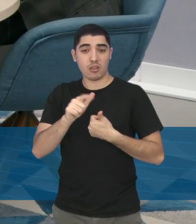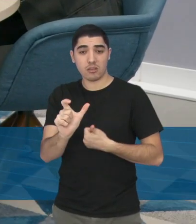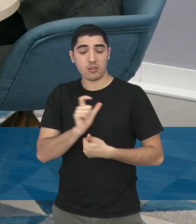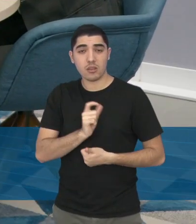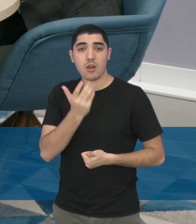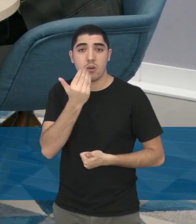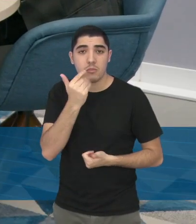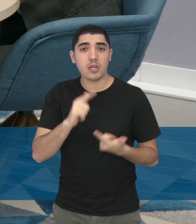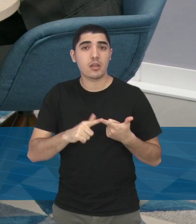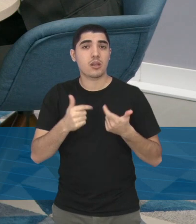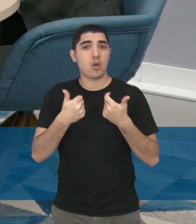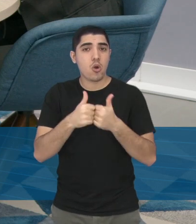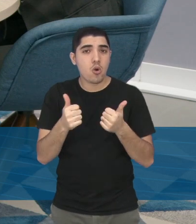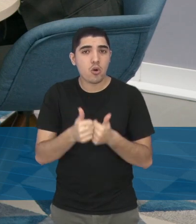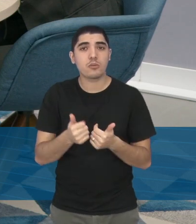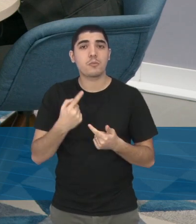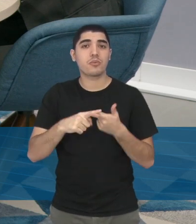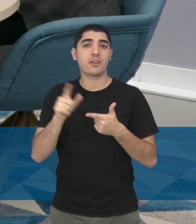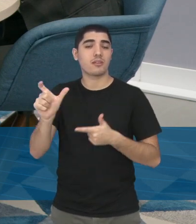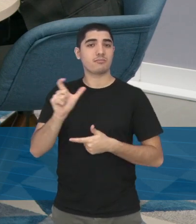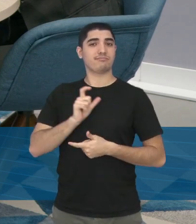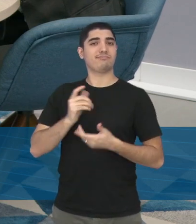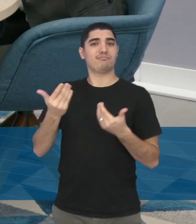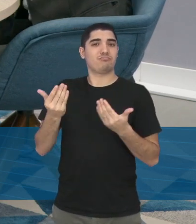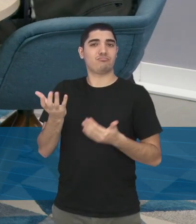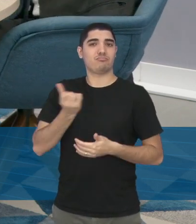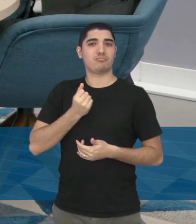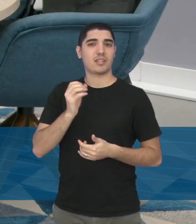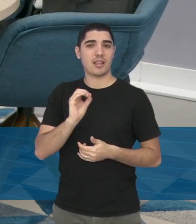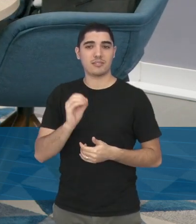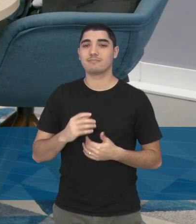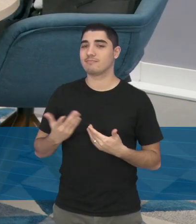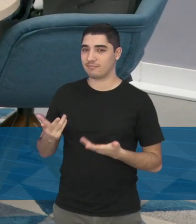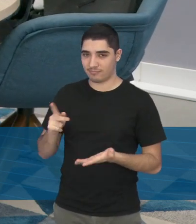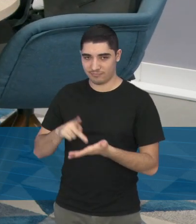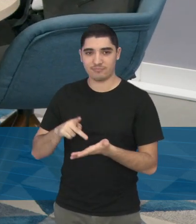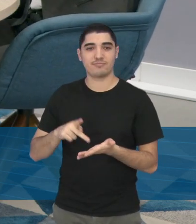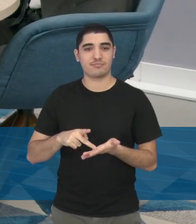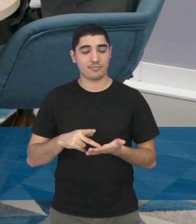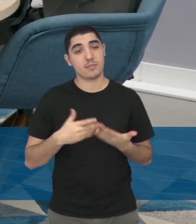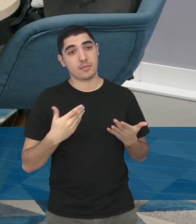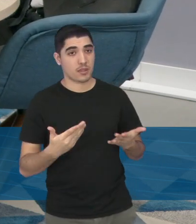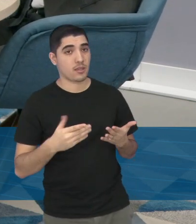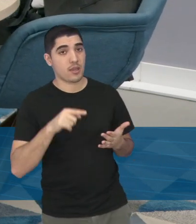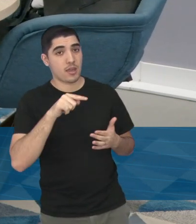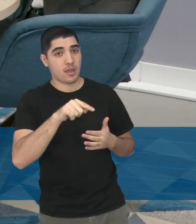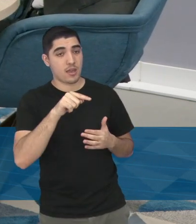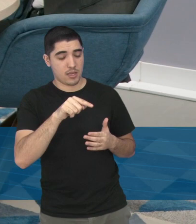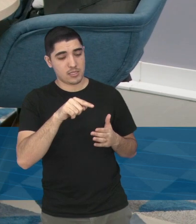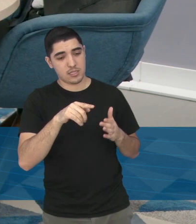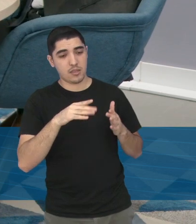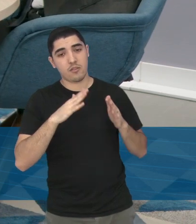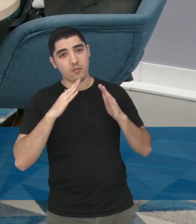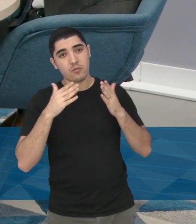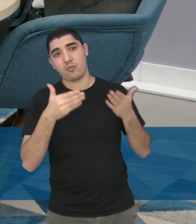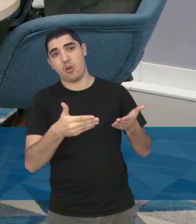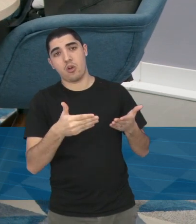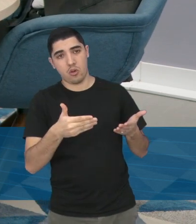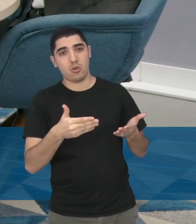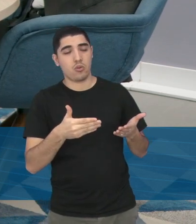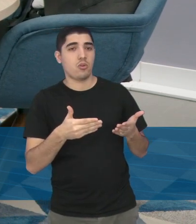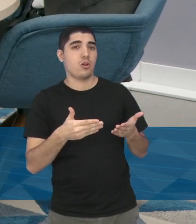transporte, se não trabalha também não recebe, né? Exatamente. Tudo isso está focado